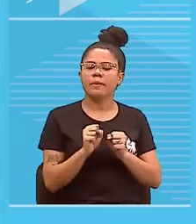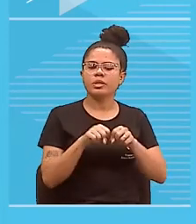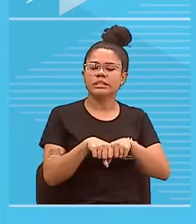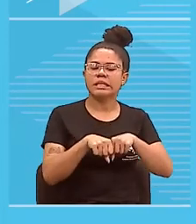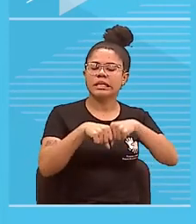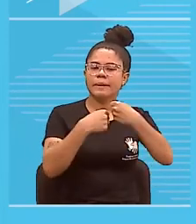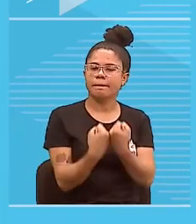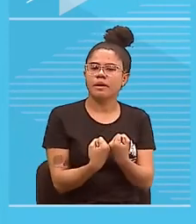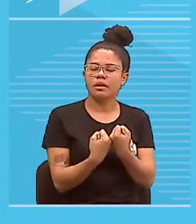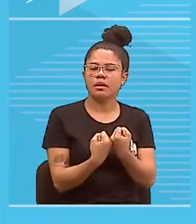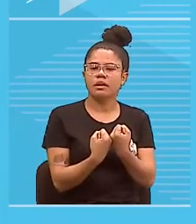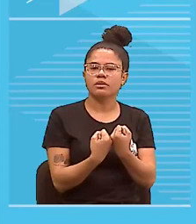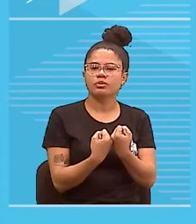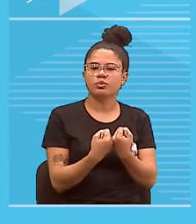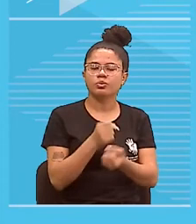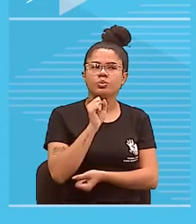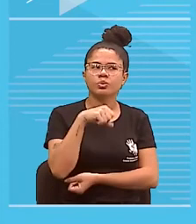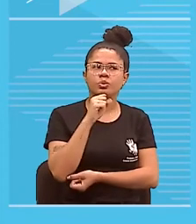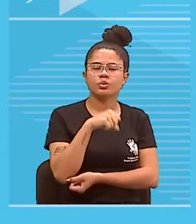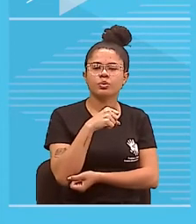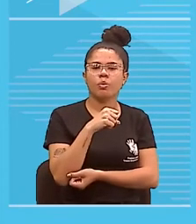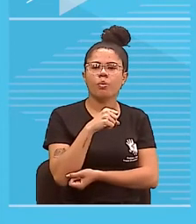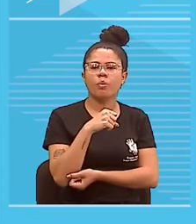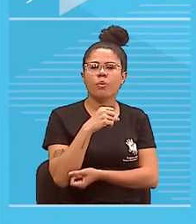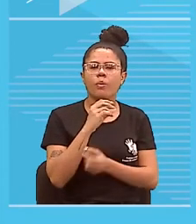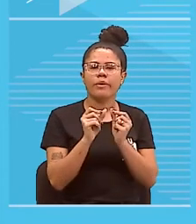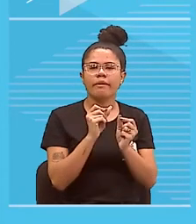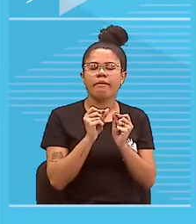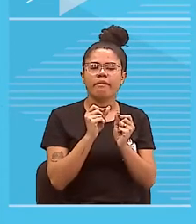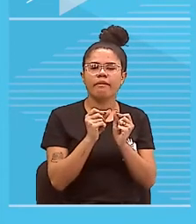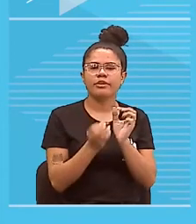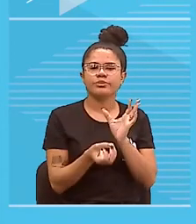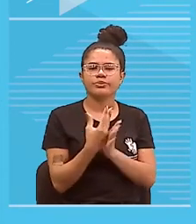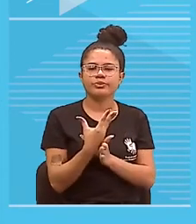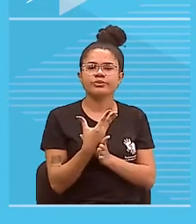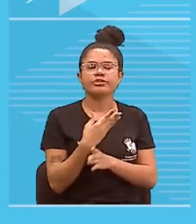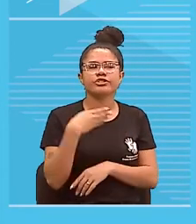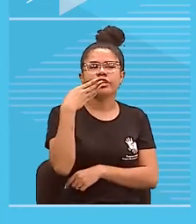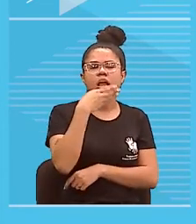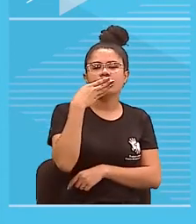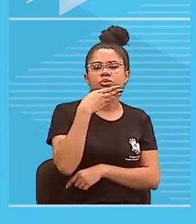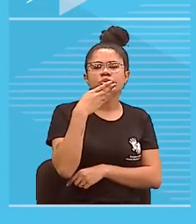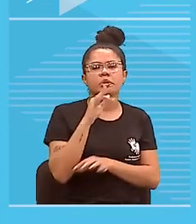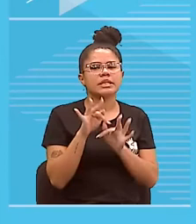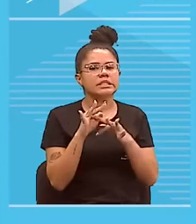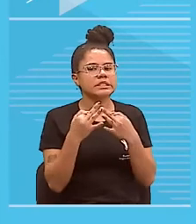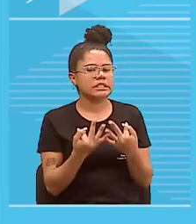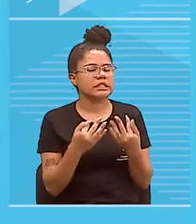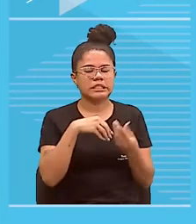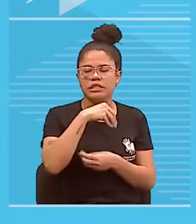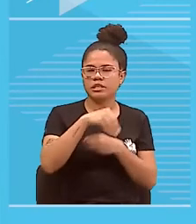quebrados em açúcar e simples e são insolúveis em